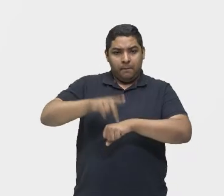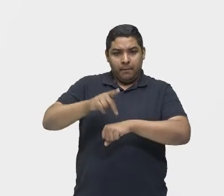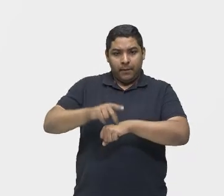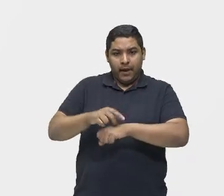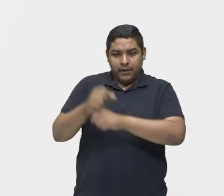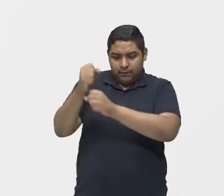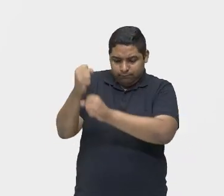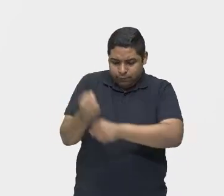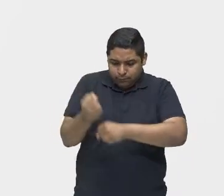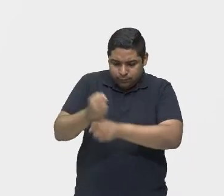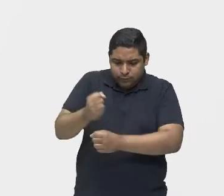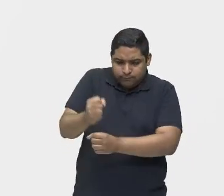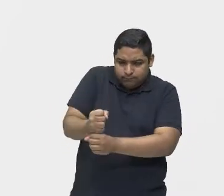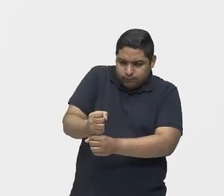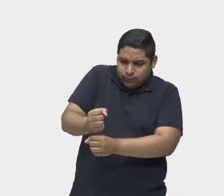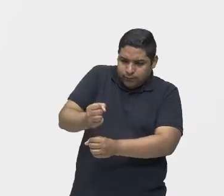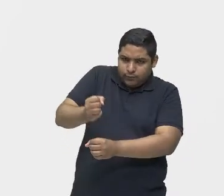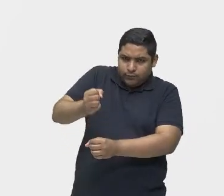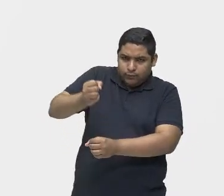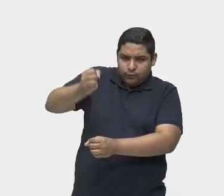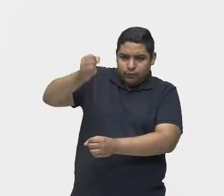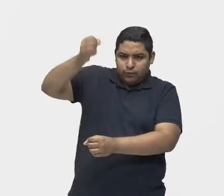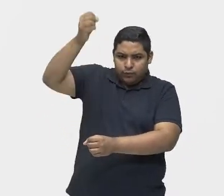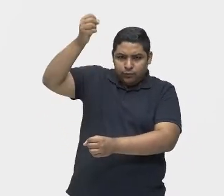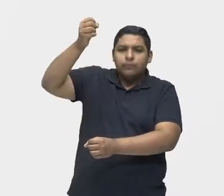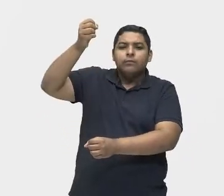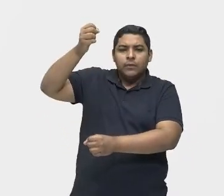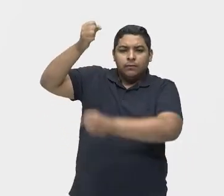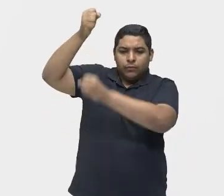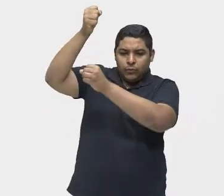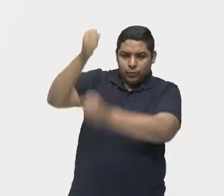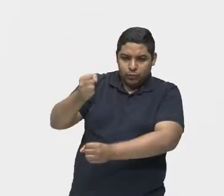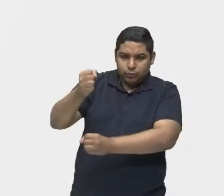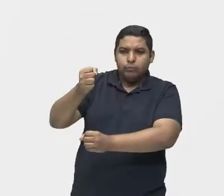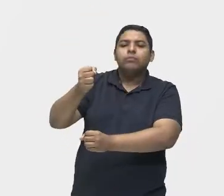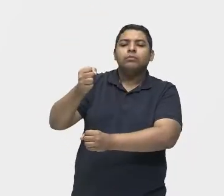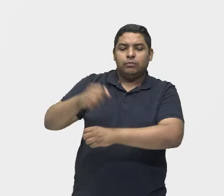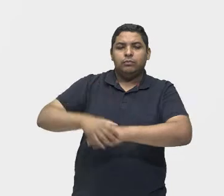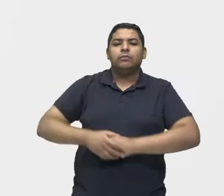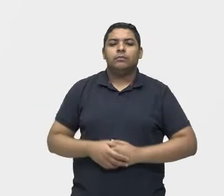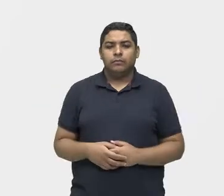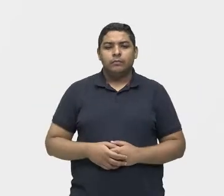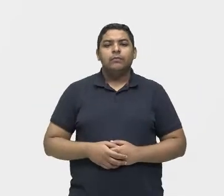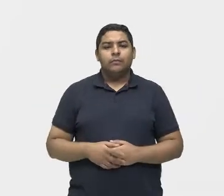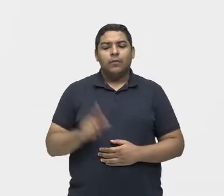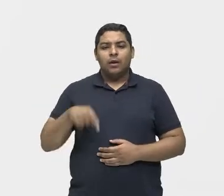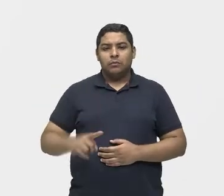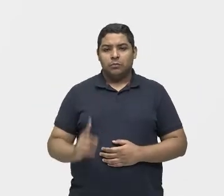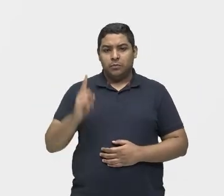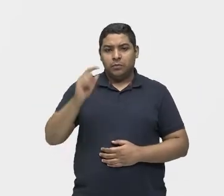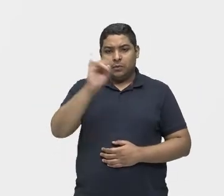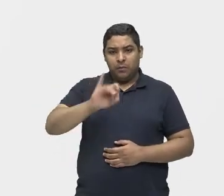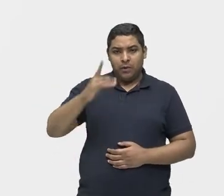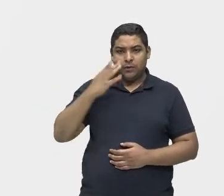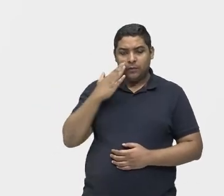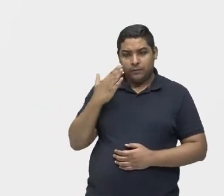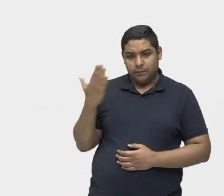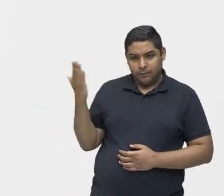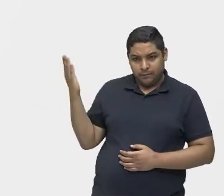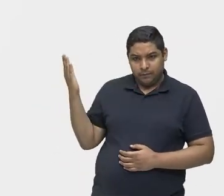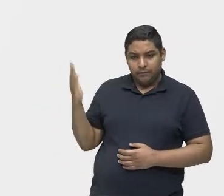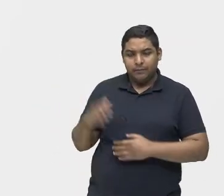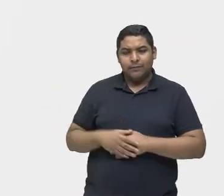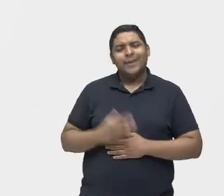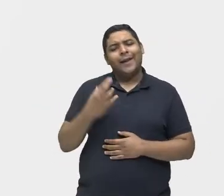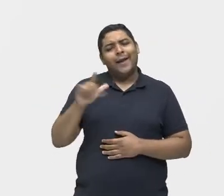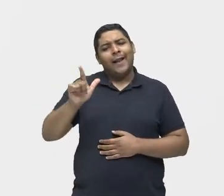cavadas no chão de forma vertical. Elas são fincadas no chão de forma vertical, como vocês estão vendo. Claro que isso aí é